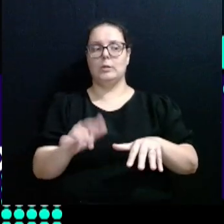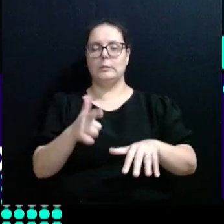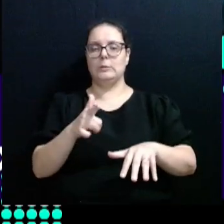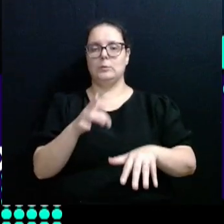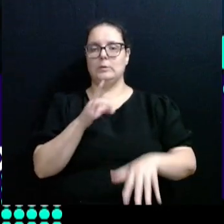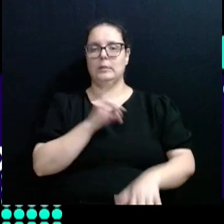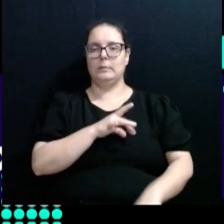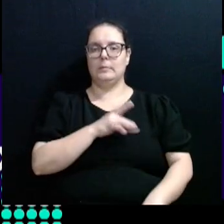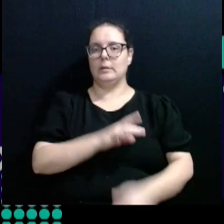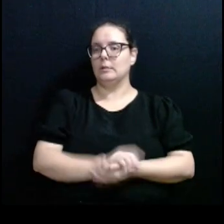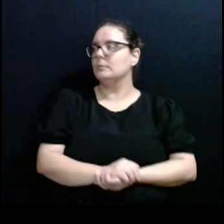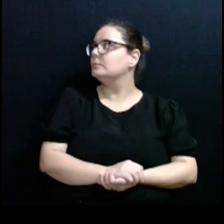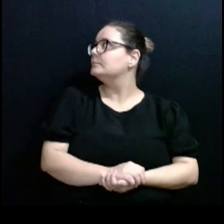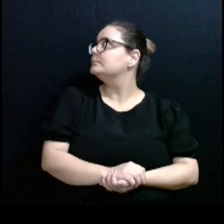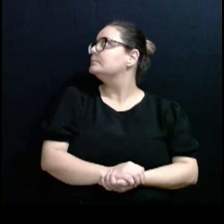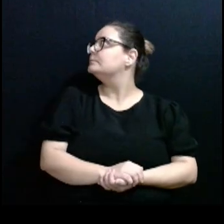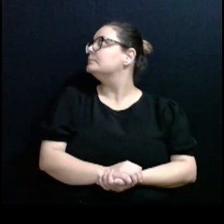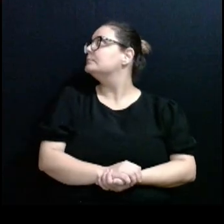encontrou!